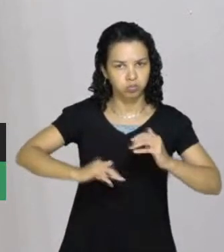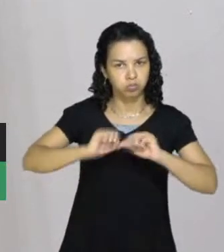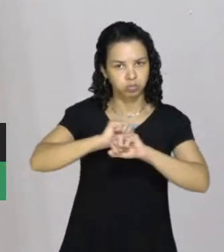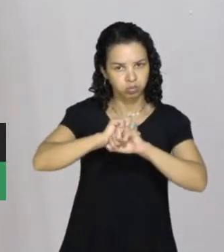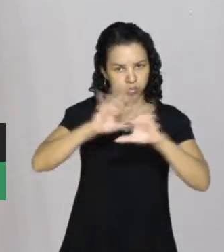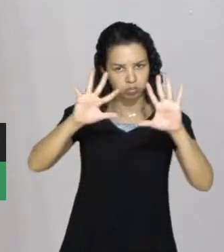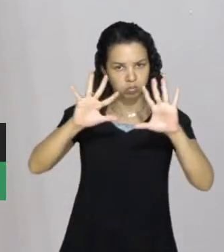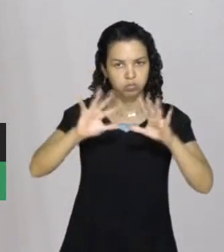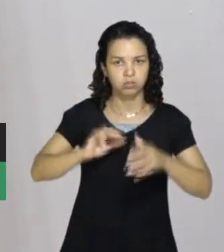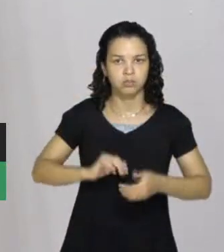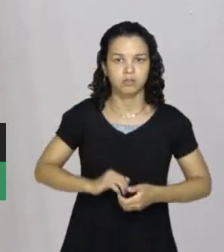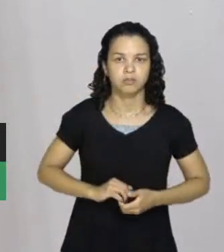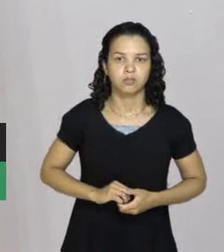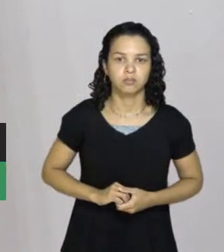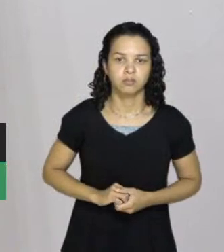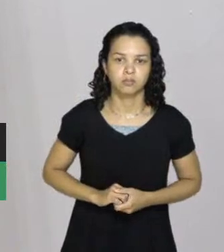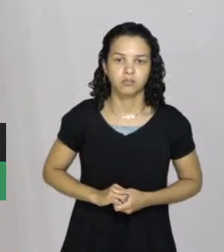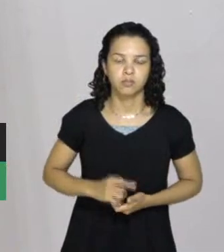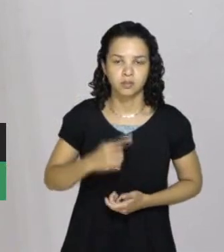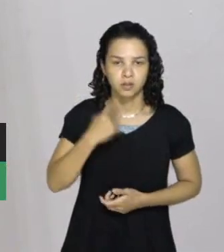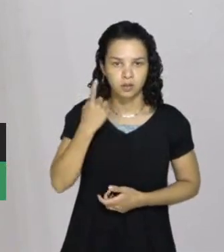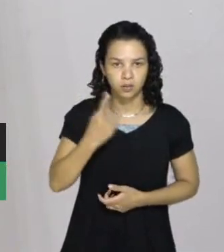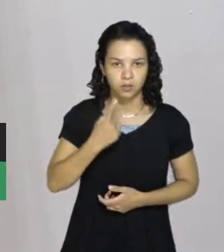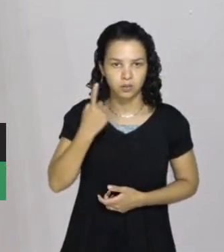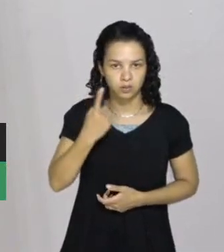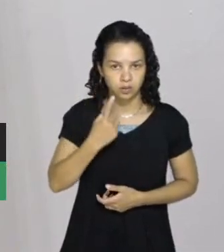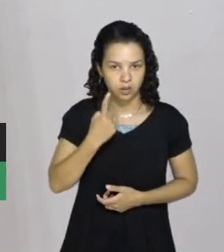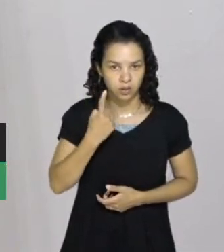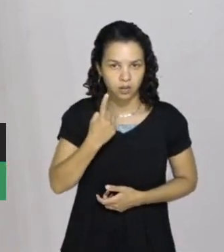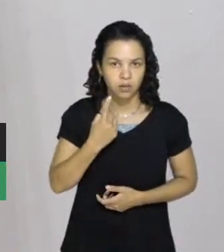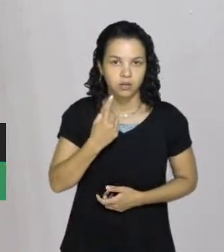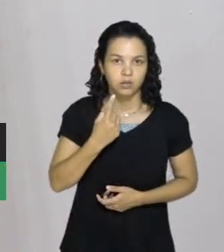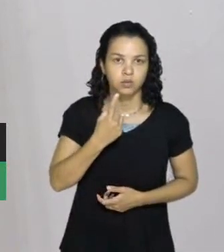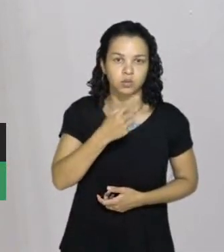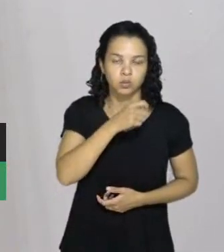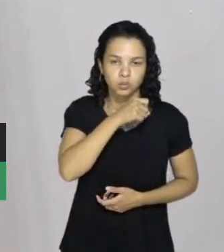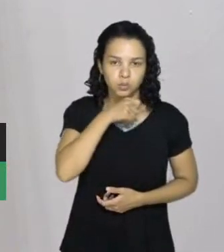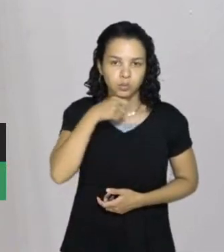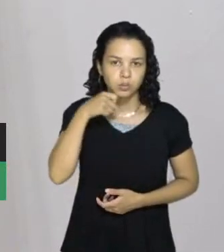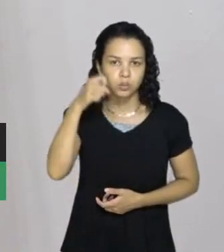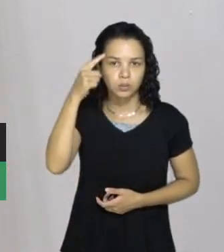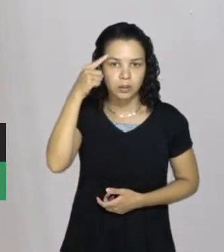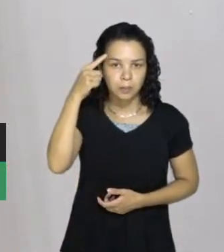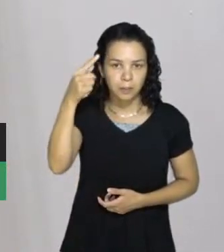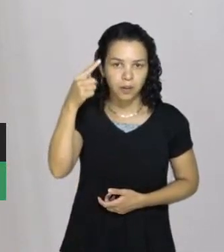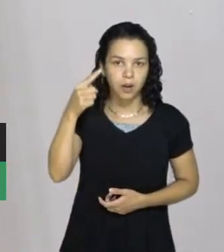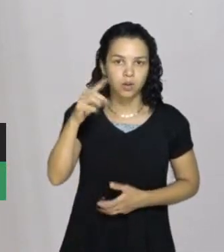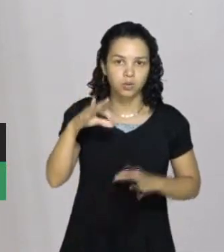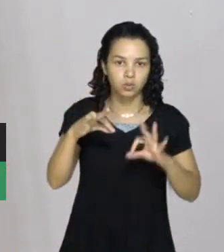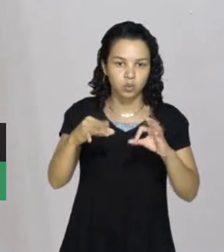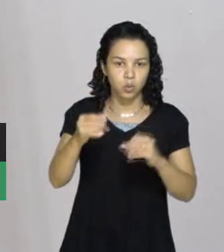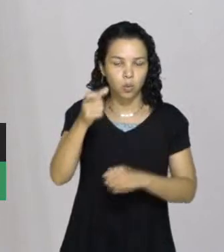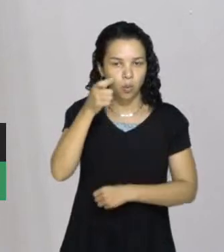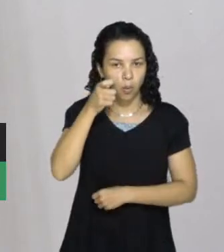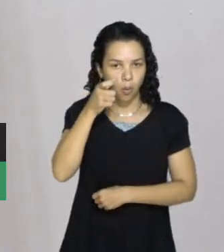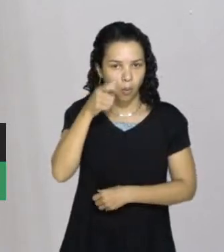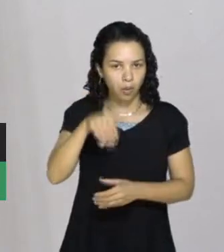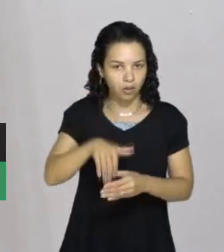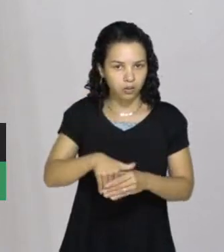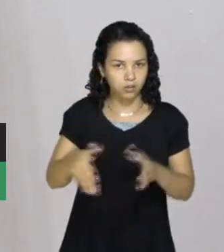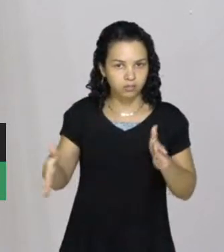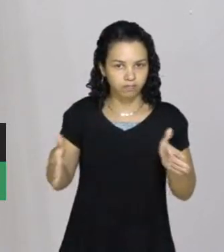Deputado Massoco, queria lembrar a todos aqueles que nos acompanharam aqui na legislatura passada, que desse